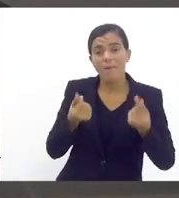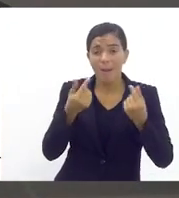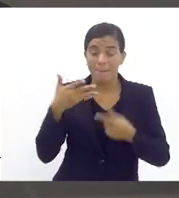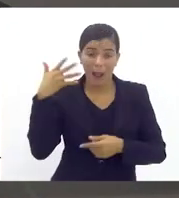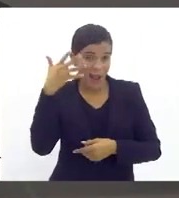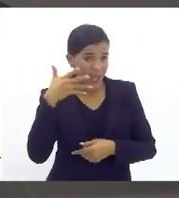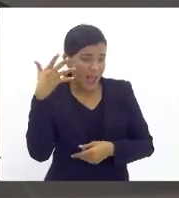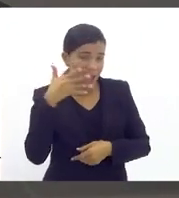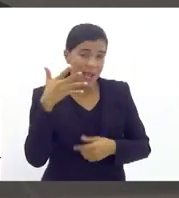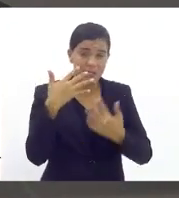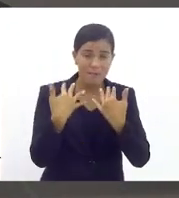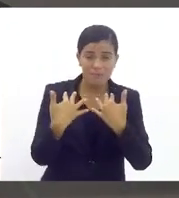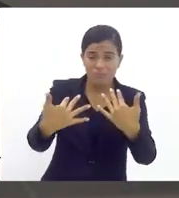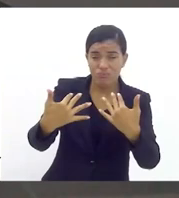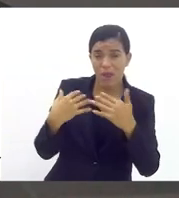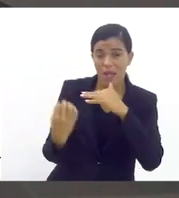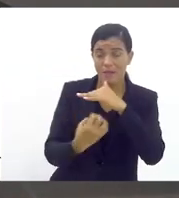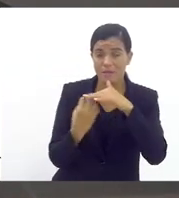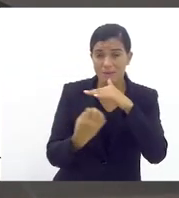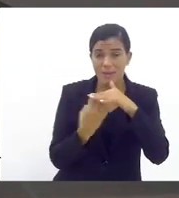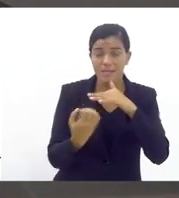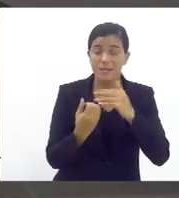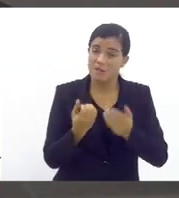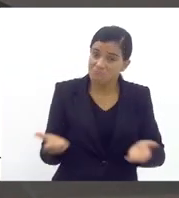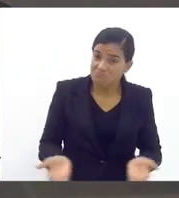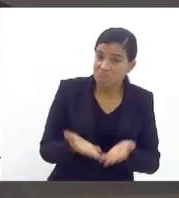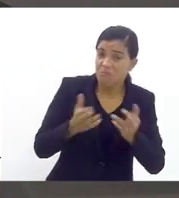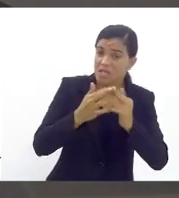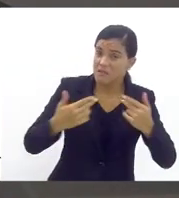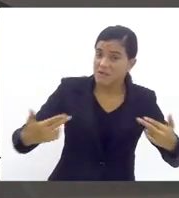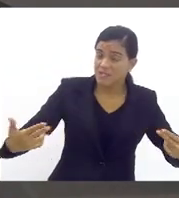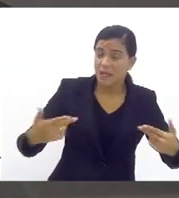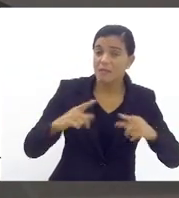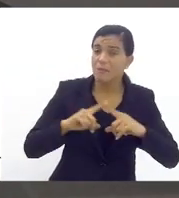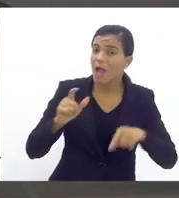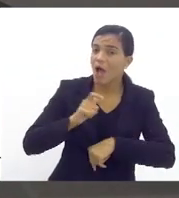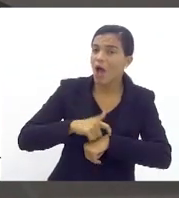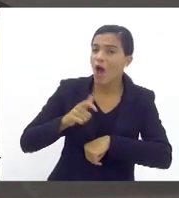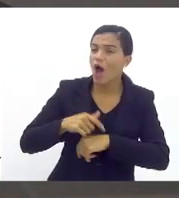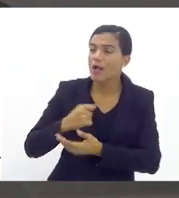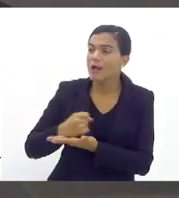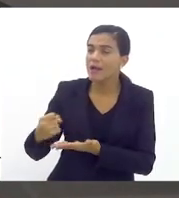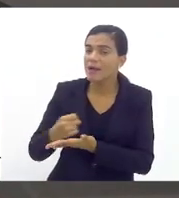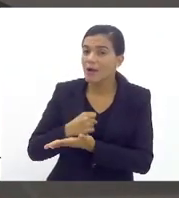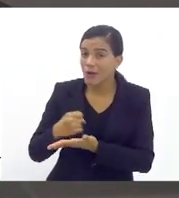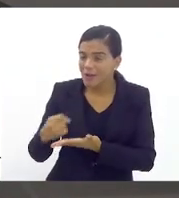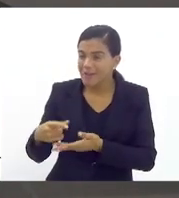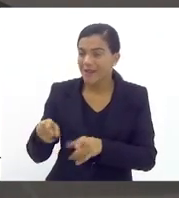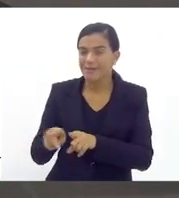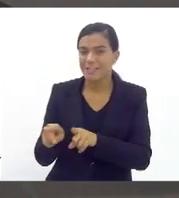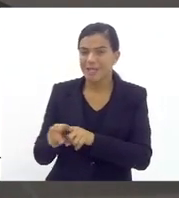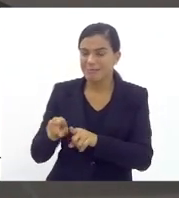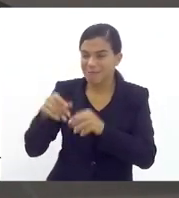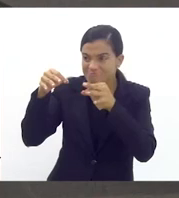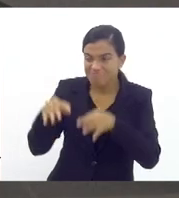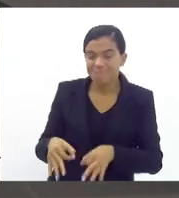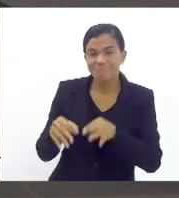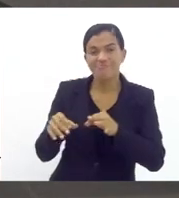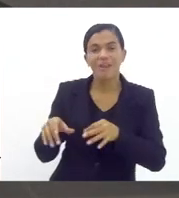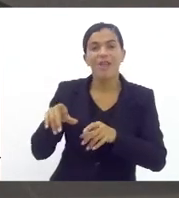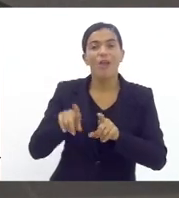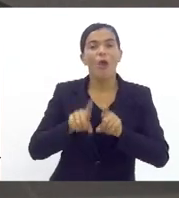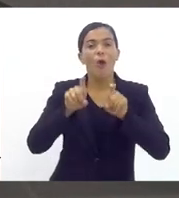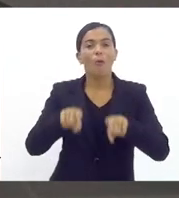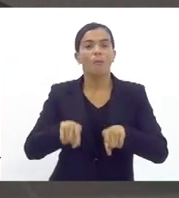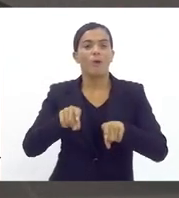empresa que promove a diversidade, mas, porém, na hora que precisa contratar essas pessoas, que precisa formar, colocá-las em cargo de liderança, porque